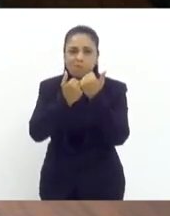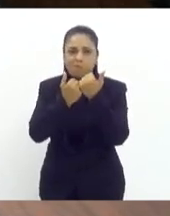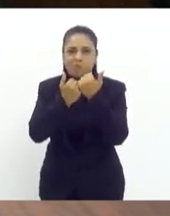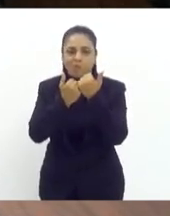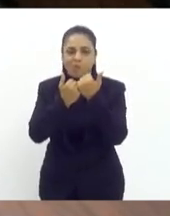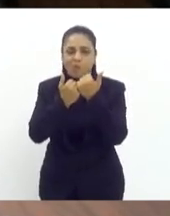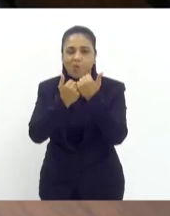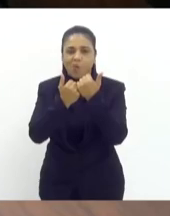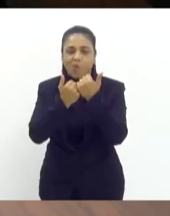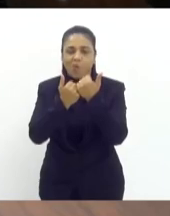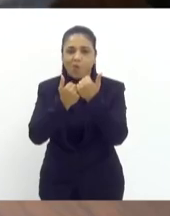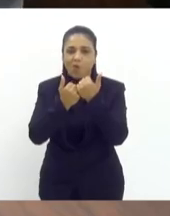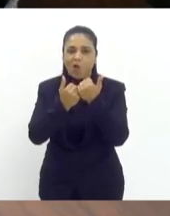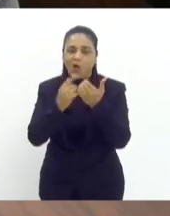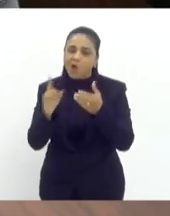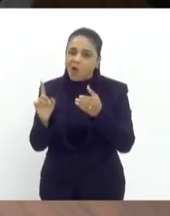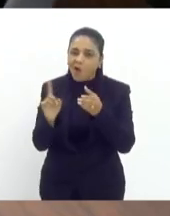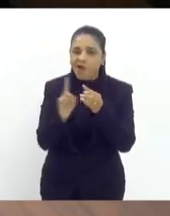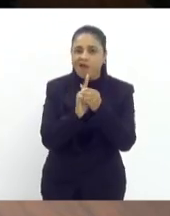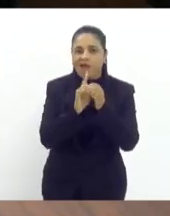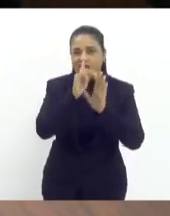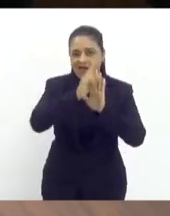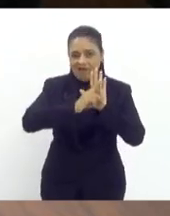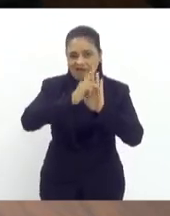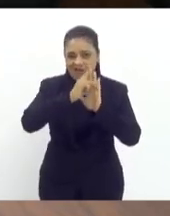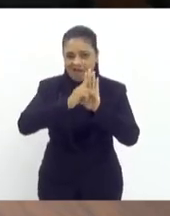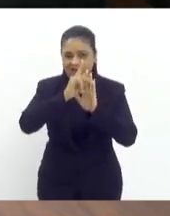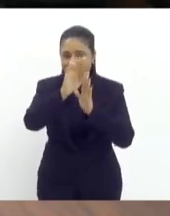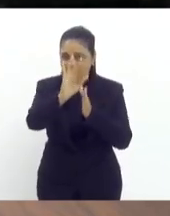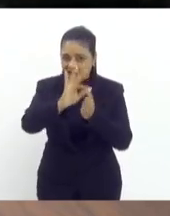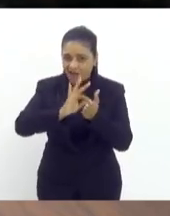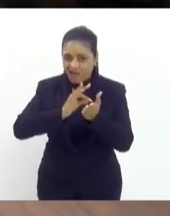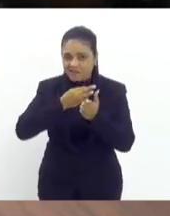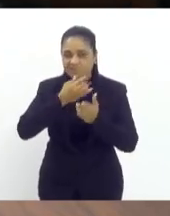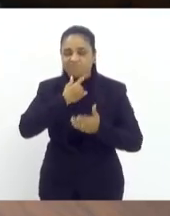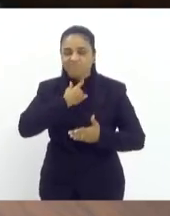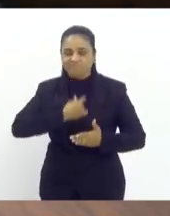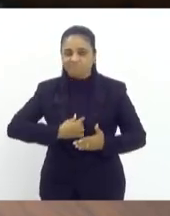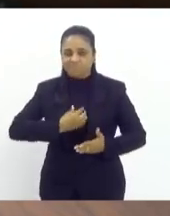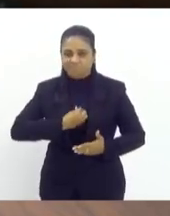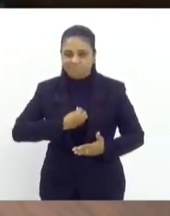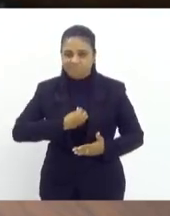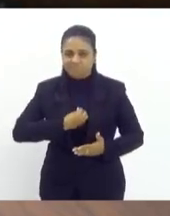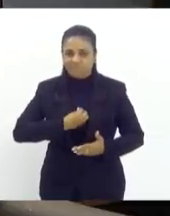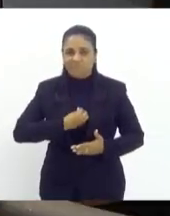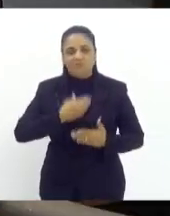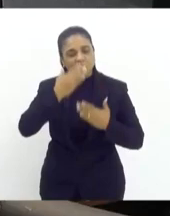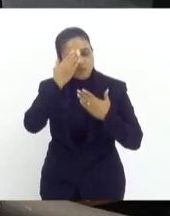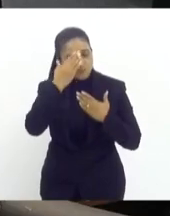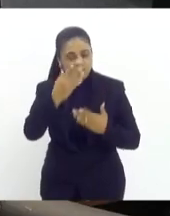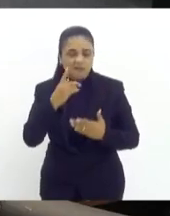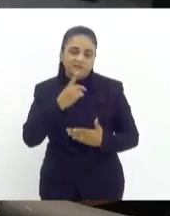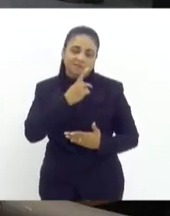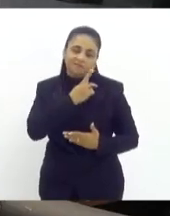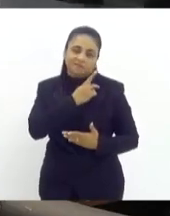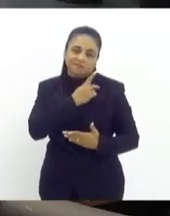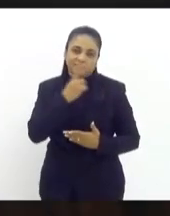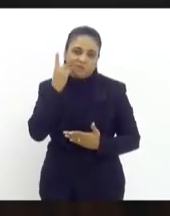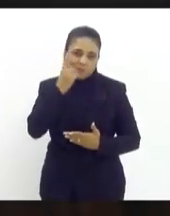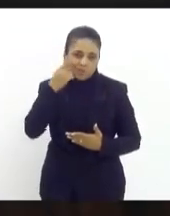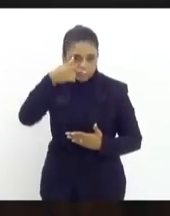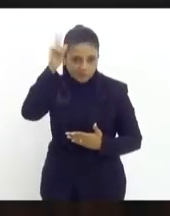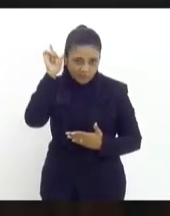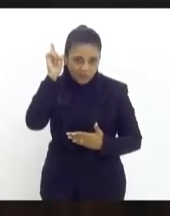se tornaram com autores assinar a presente medalha Obrigado Deputado Luiz Paulo só para concluiu